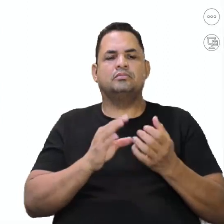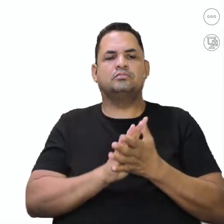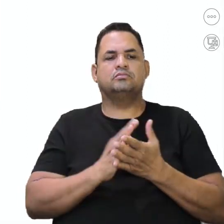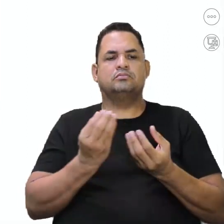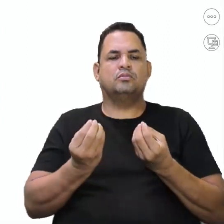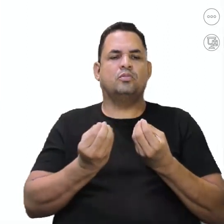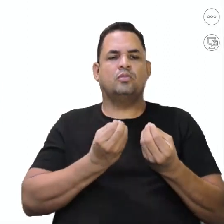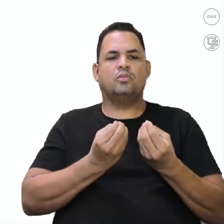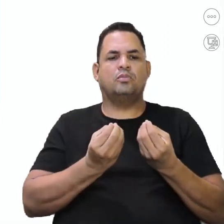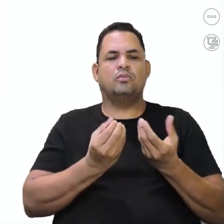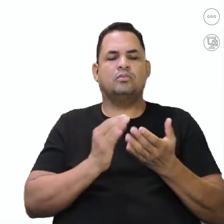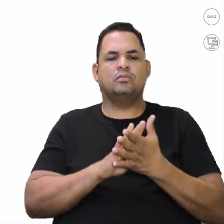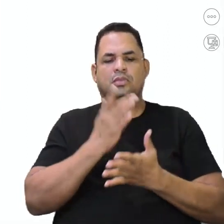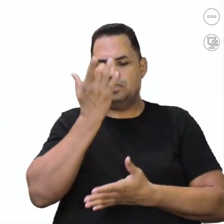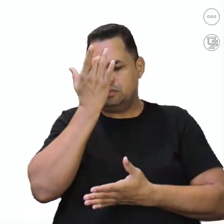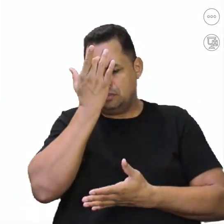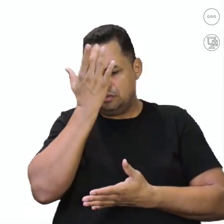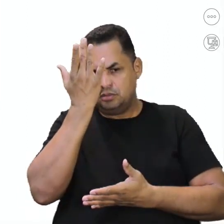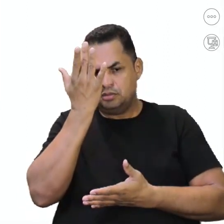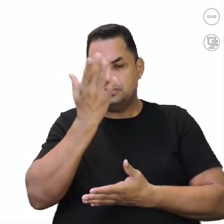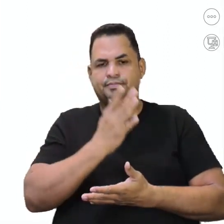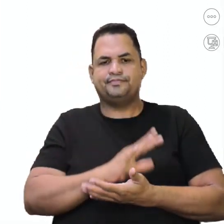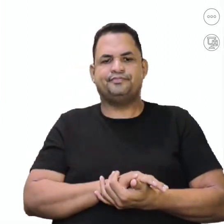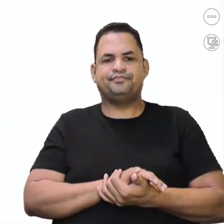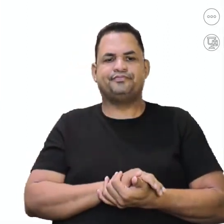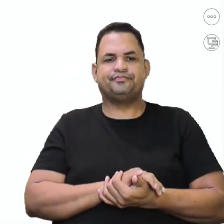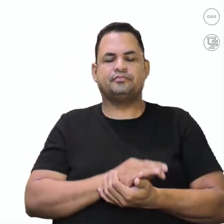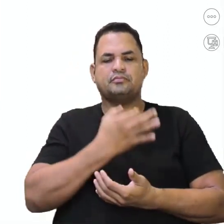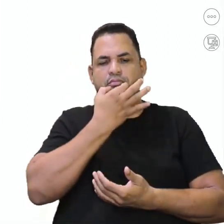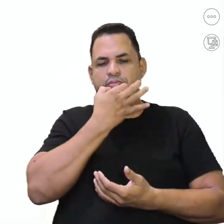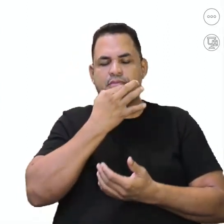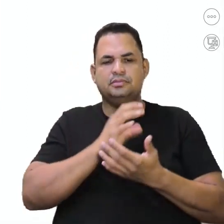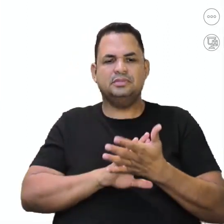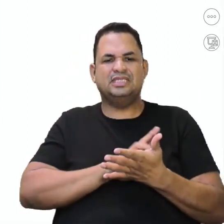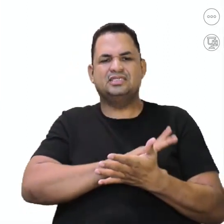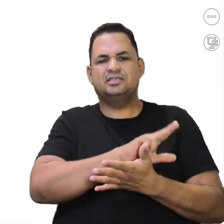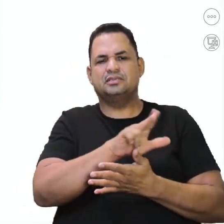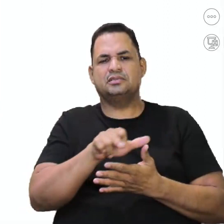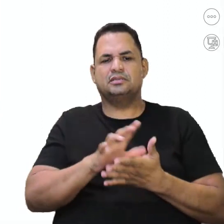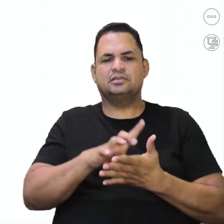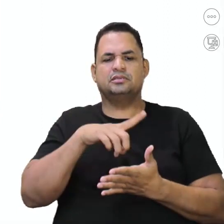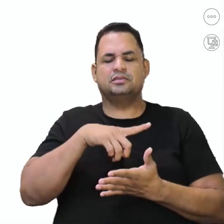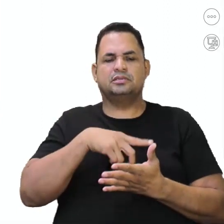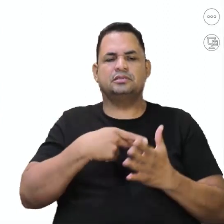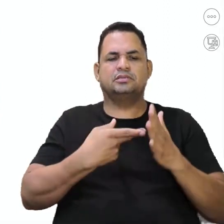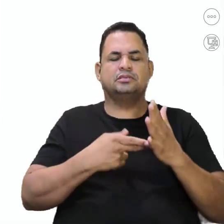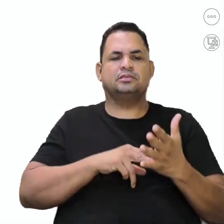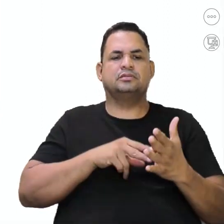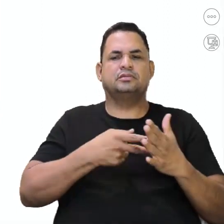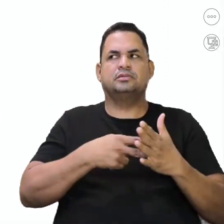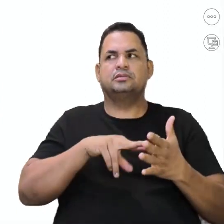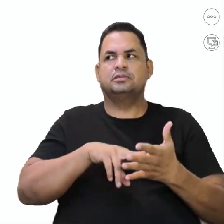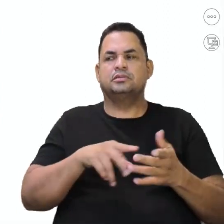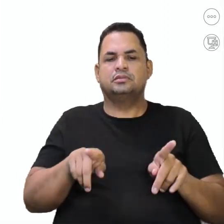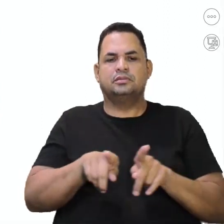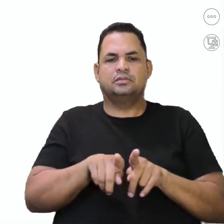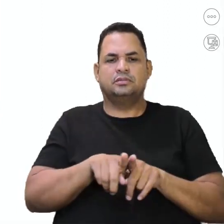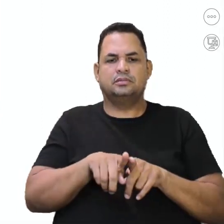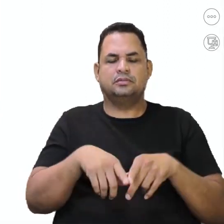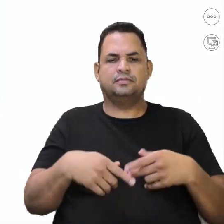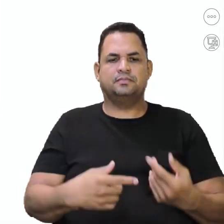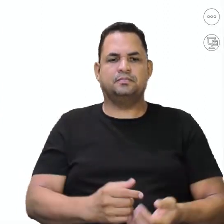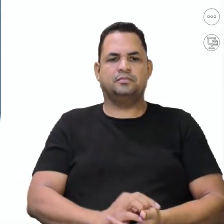os verbos mais fáceis da língua inglesa. São vários, na verdade, eles têm vários significados. Vamos também ver